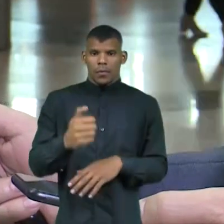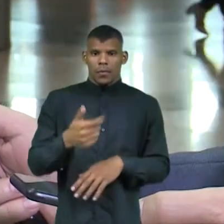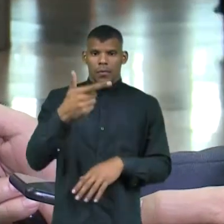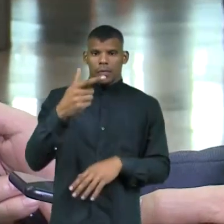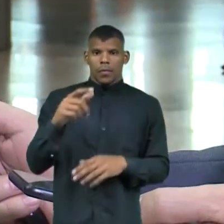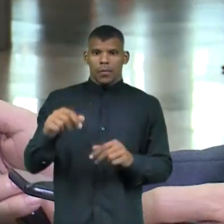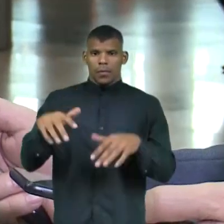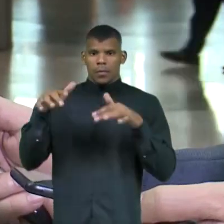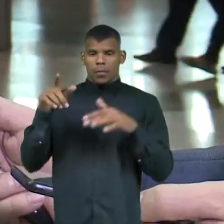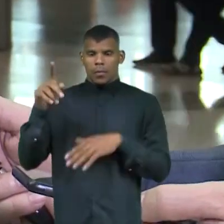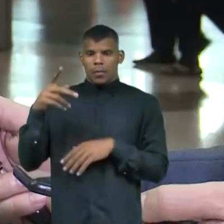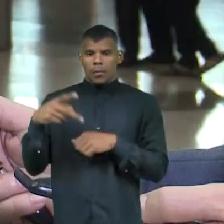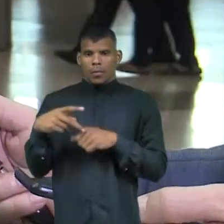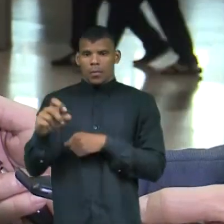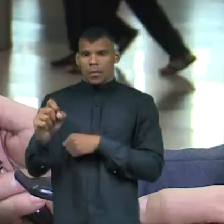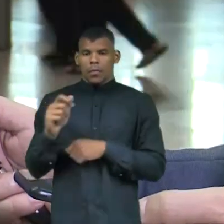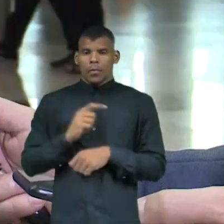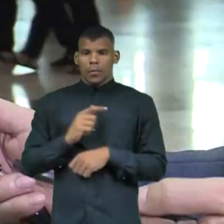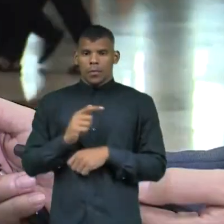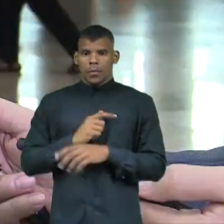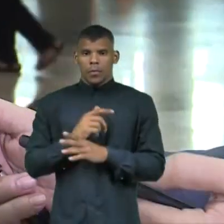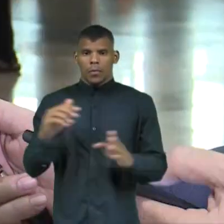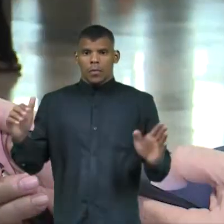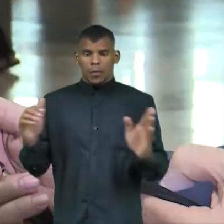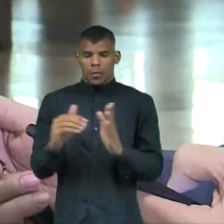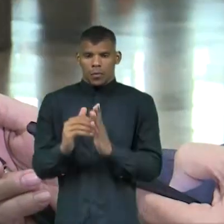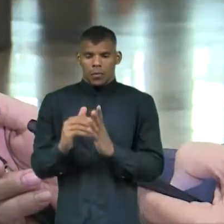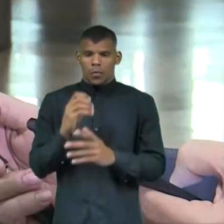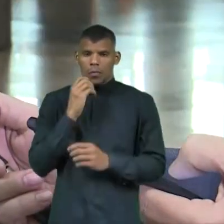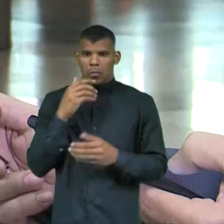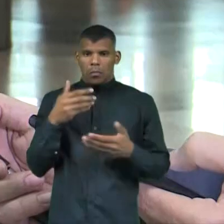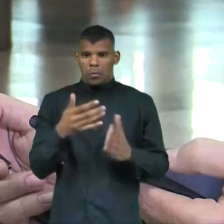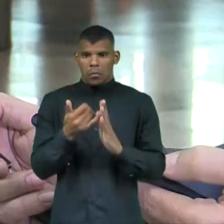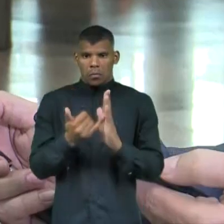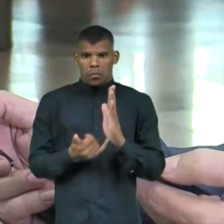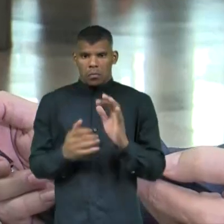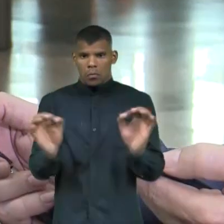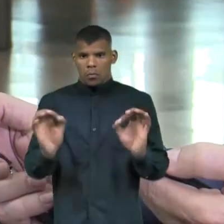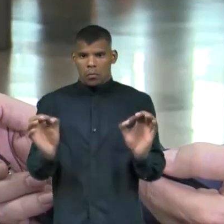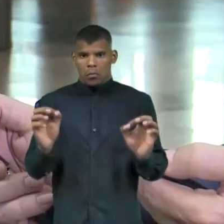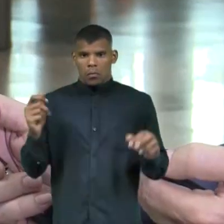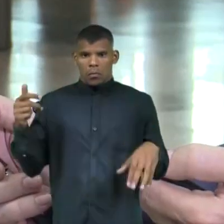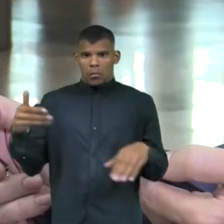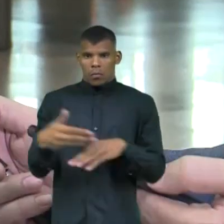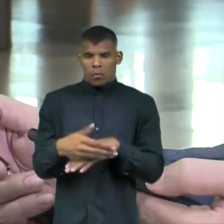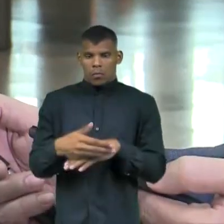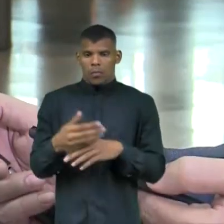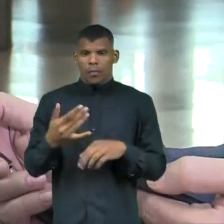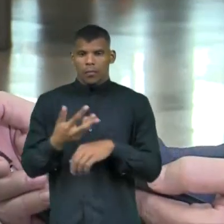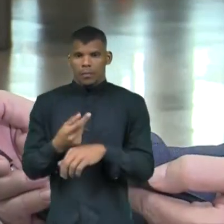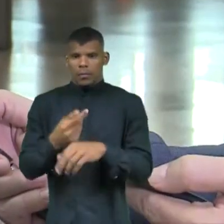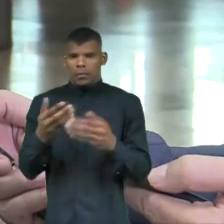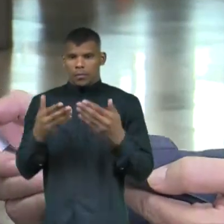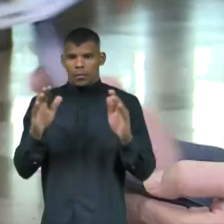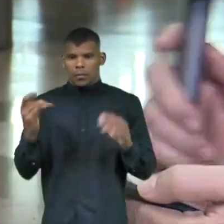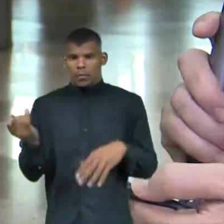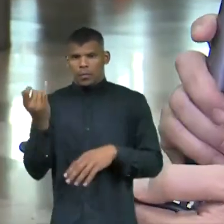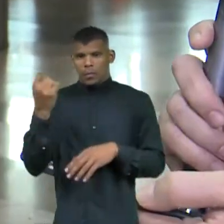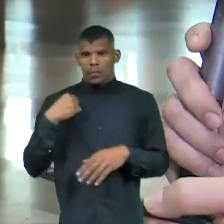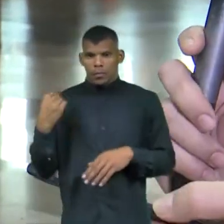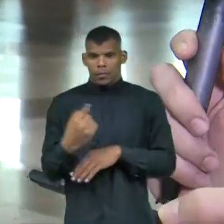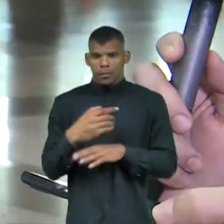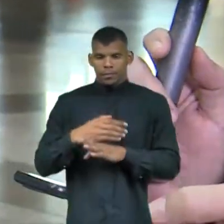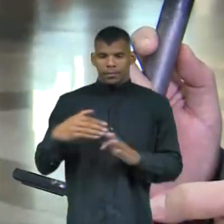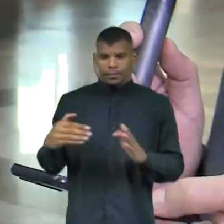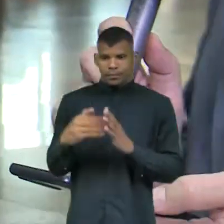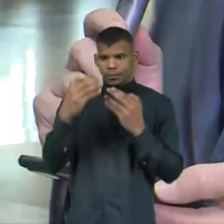da pós-graduação, serão todos bem-vindos, não tem inscrição, é por adesão, vai ser um evento muito importante para todos nós. Obrigado,